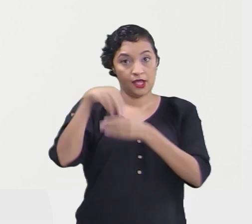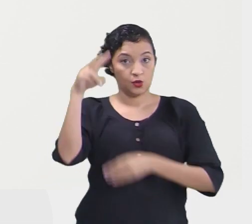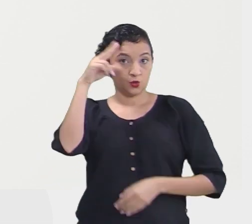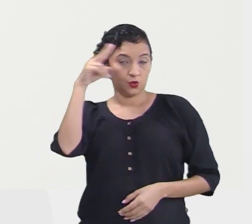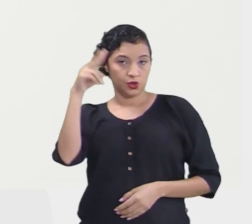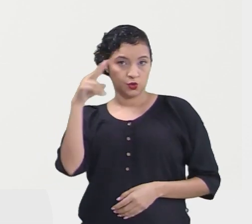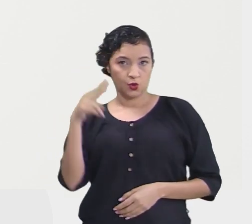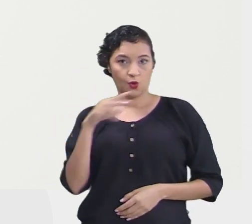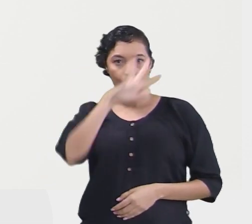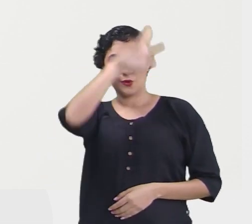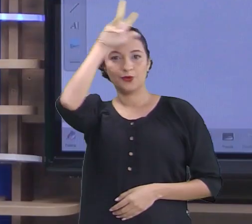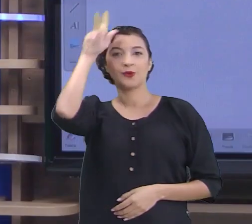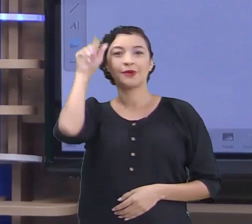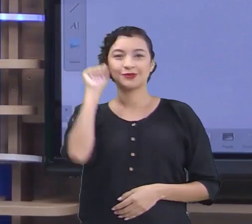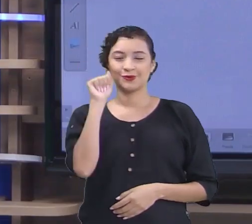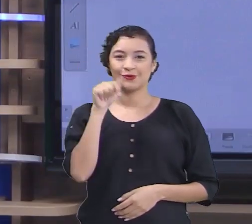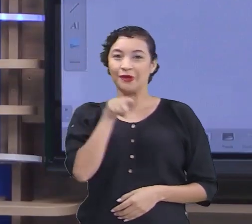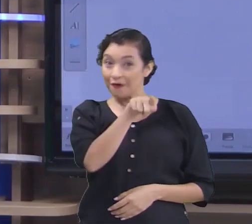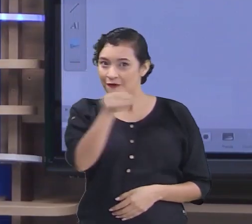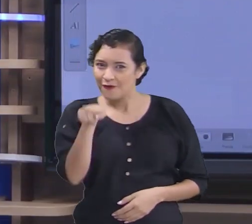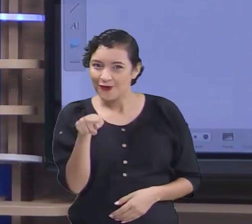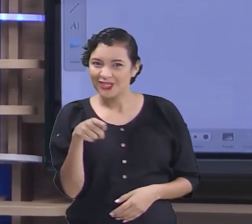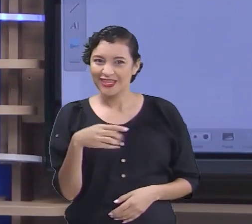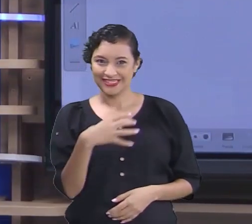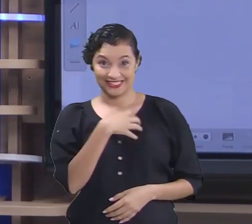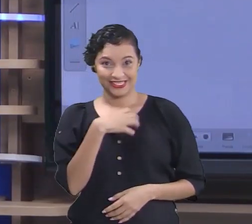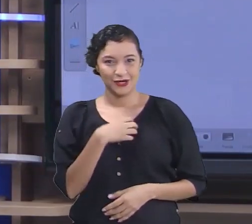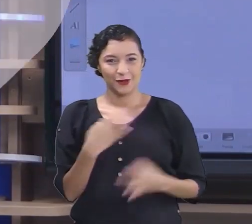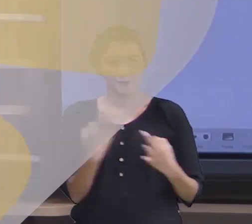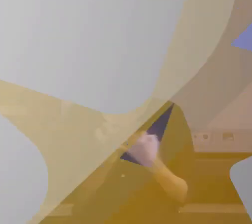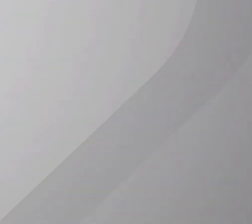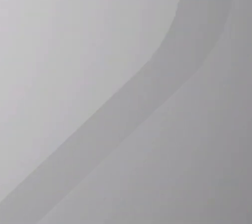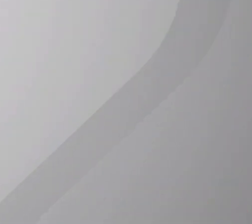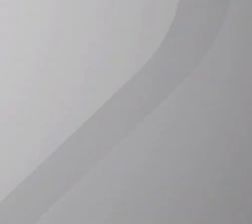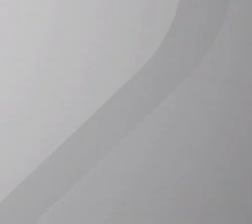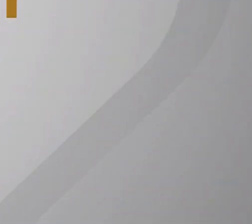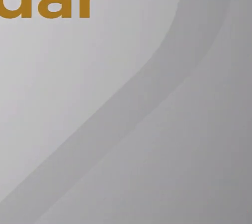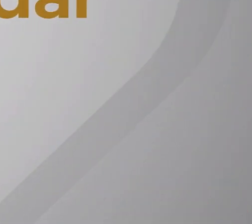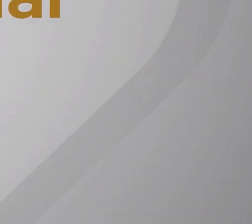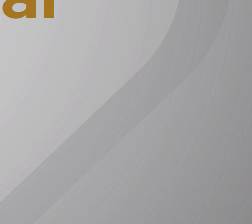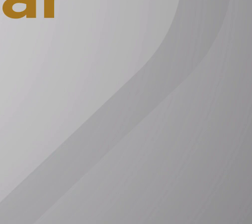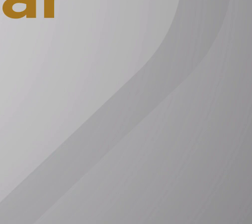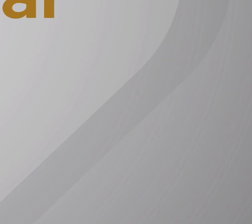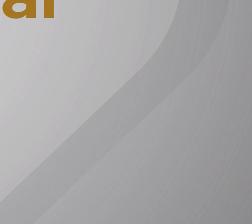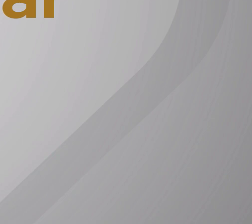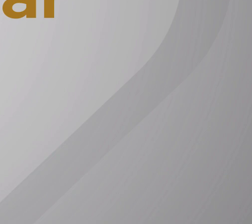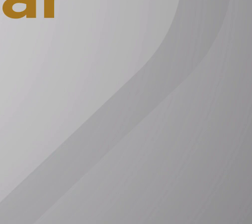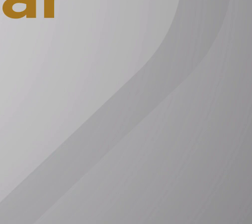Vocês estão prontos? Porque agora é a hora do show.